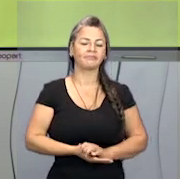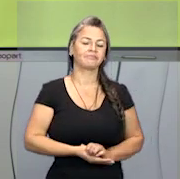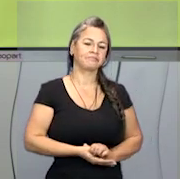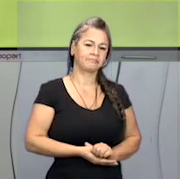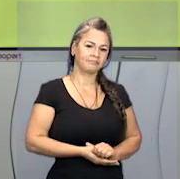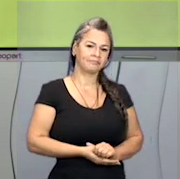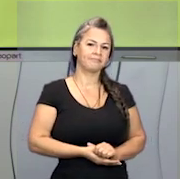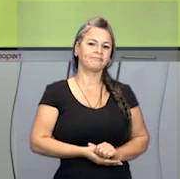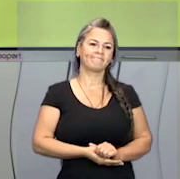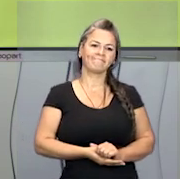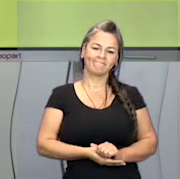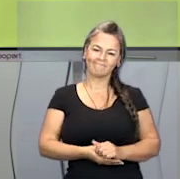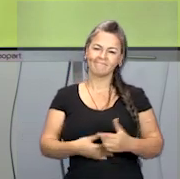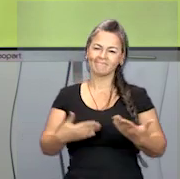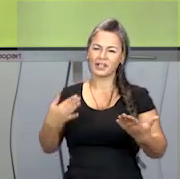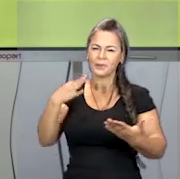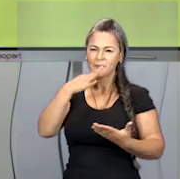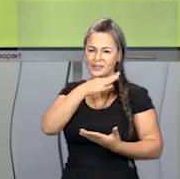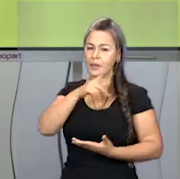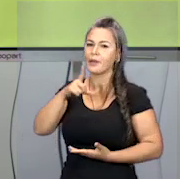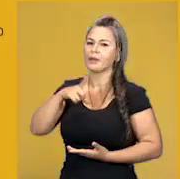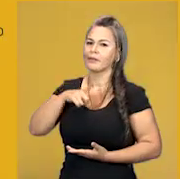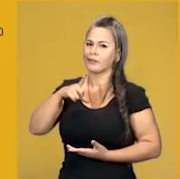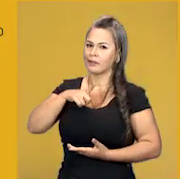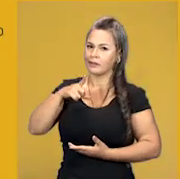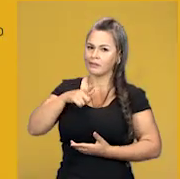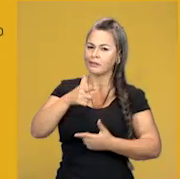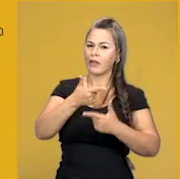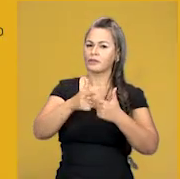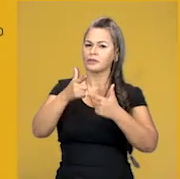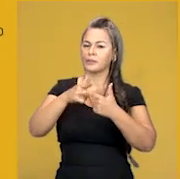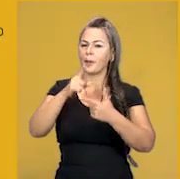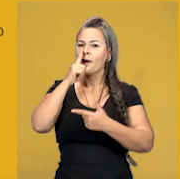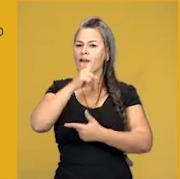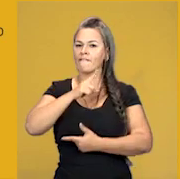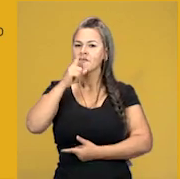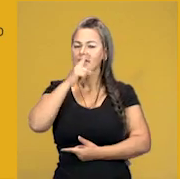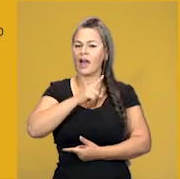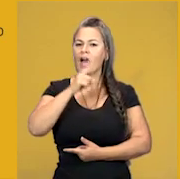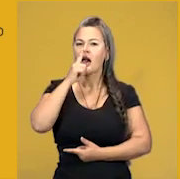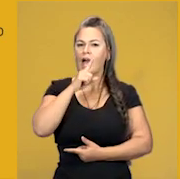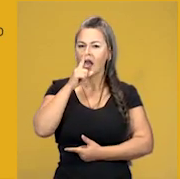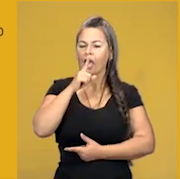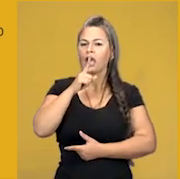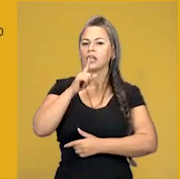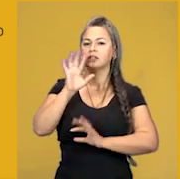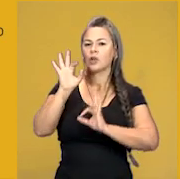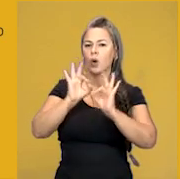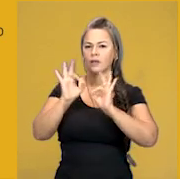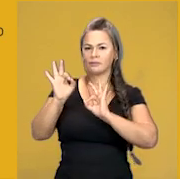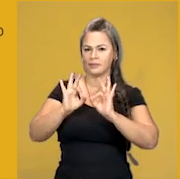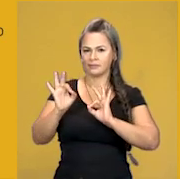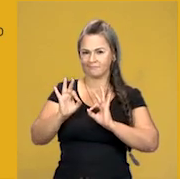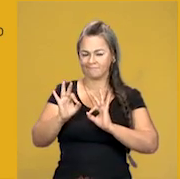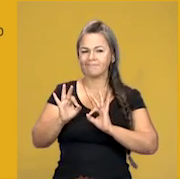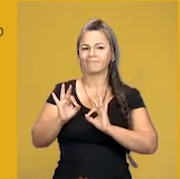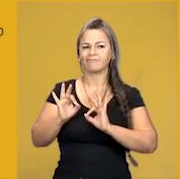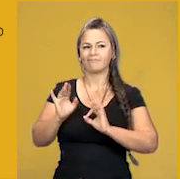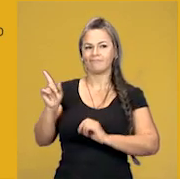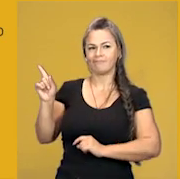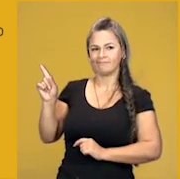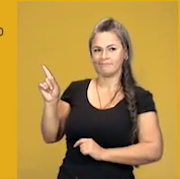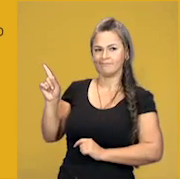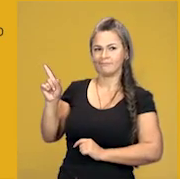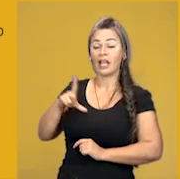Então, nós temos um problema estrutural, que é, ao colocar vários segmentos da população à margem da sociedade, acabam se criando condicionantes para que